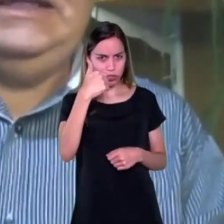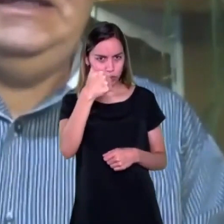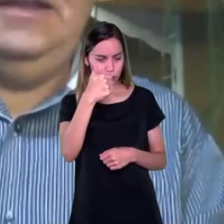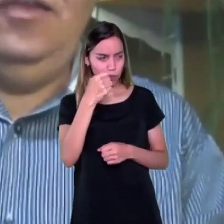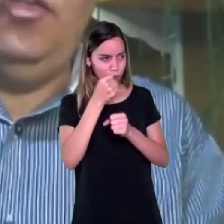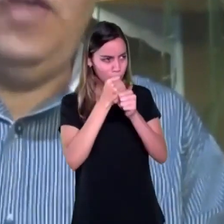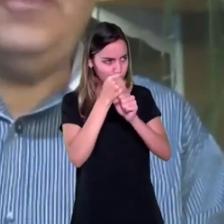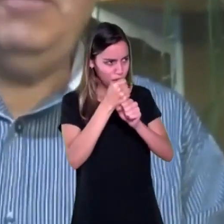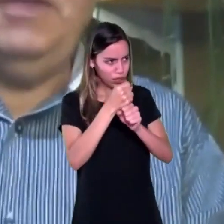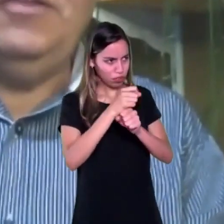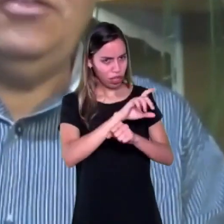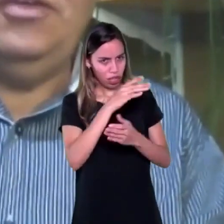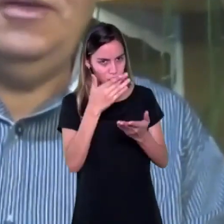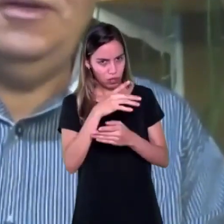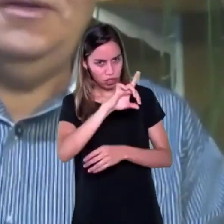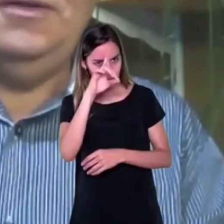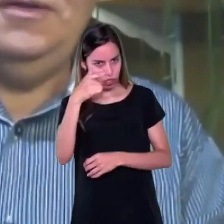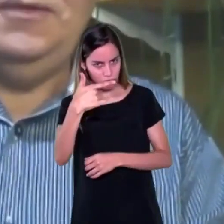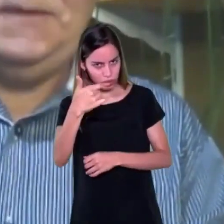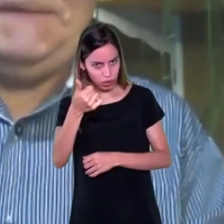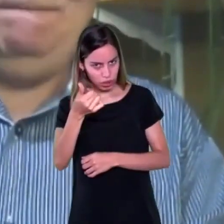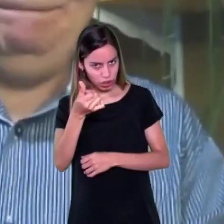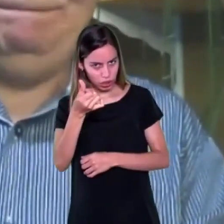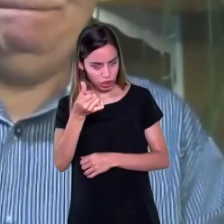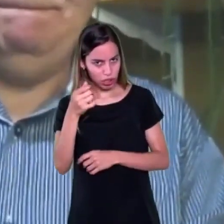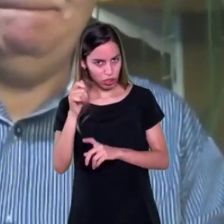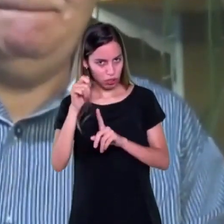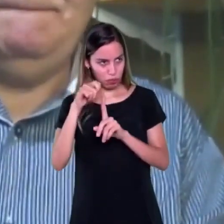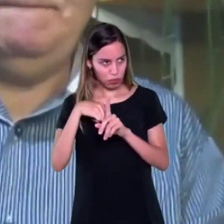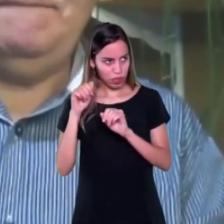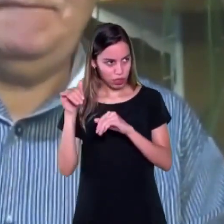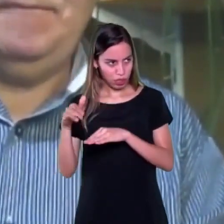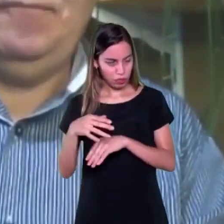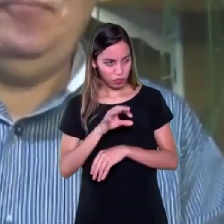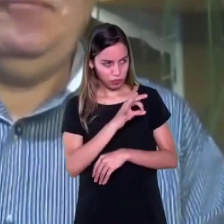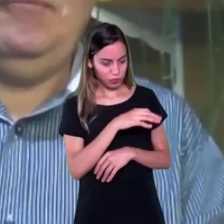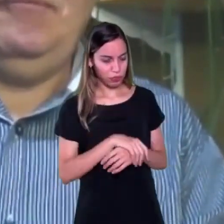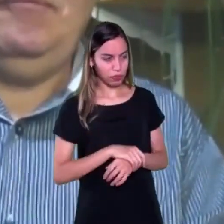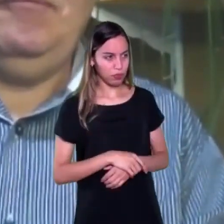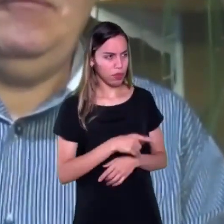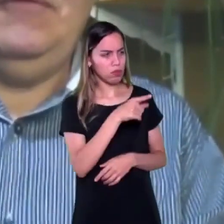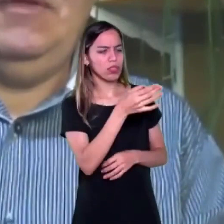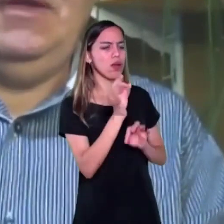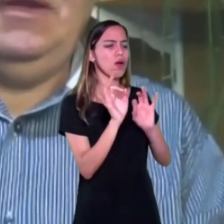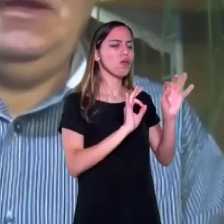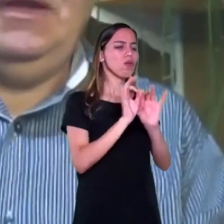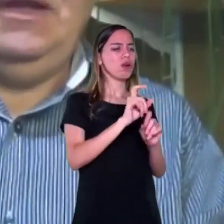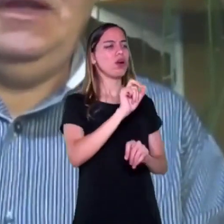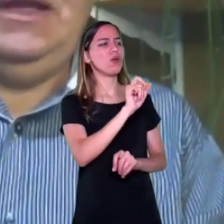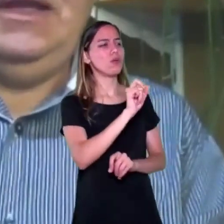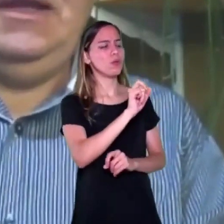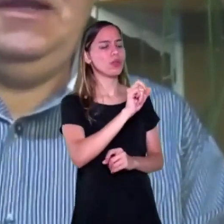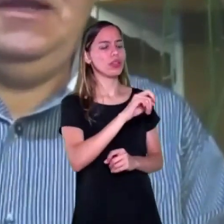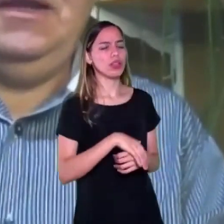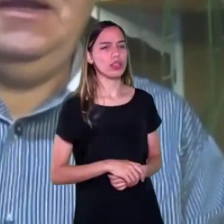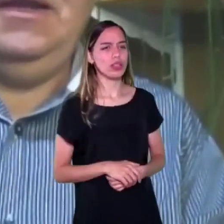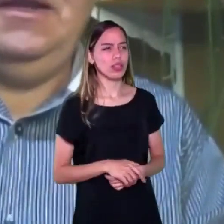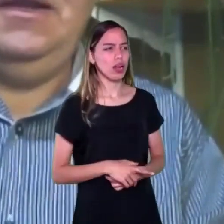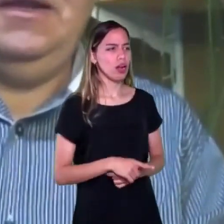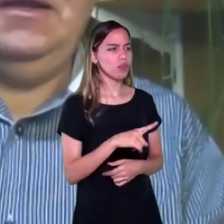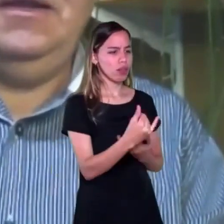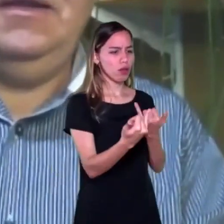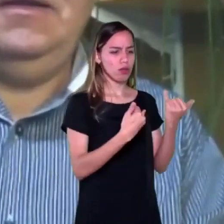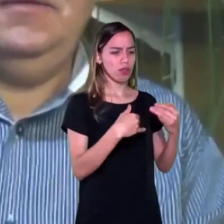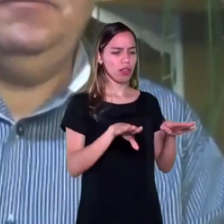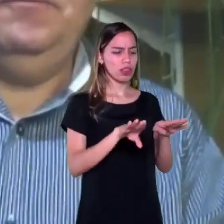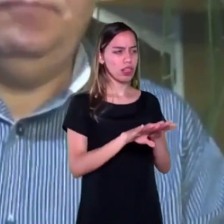Fala um pouco Exatamente. como que foi essa celebração, o que que vocês prepararam inclusive também contar, né, um pouquinho